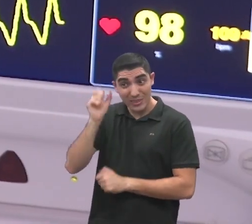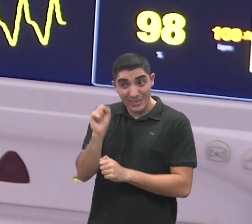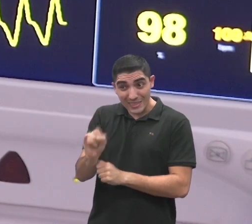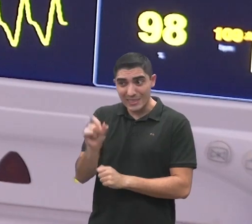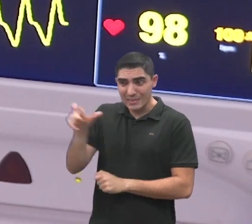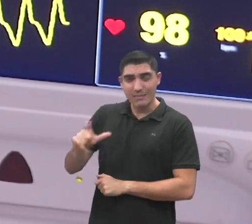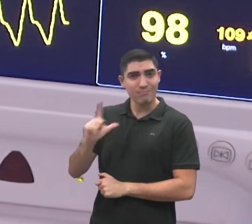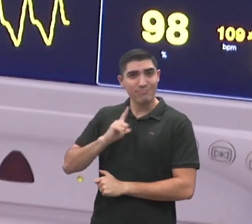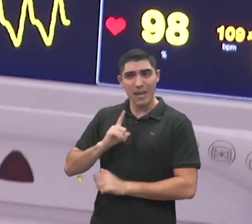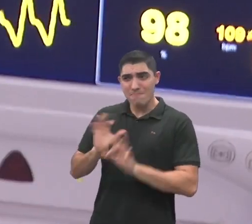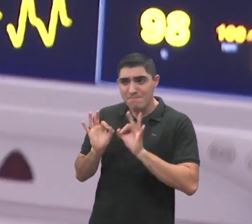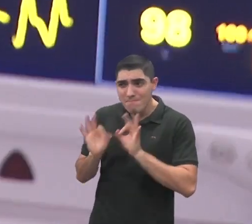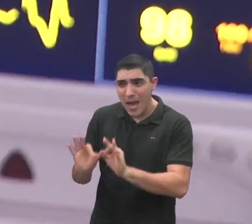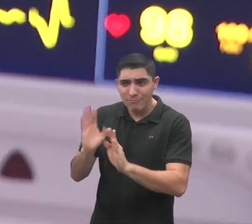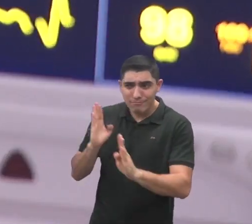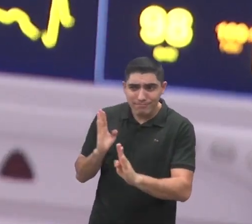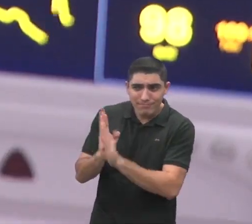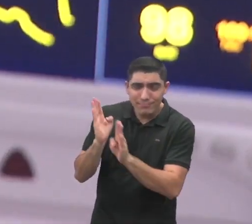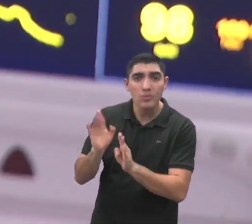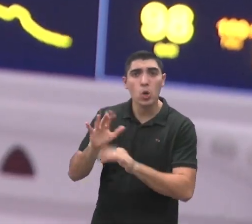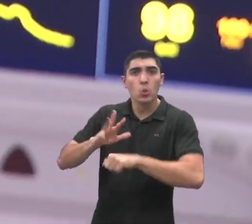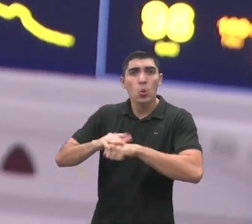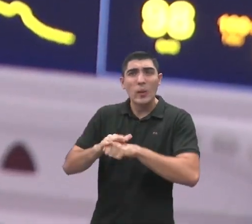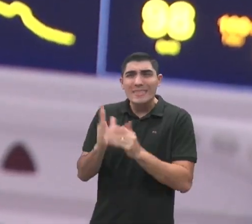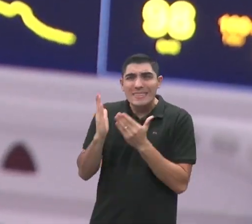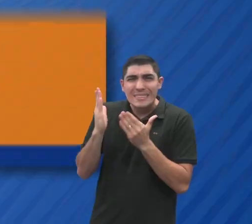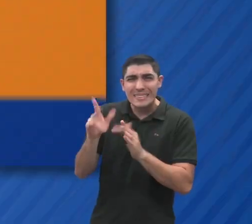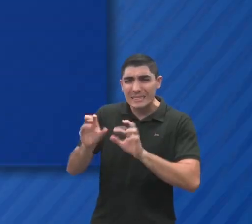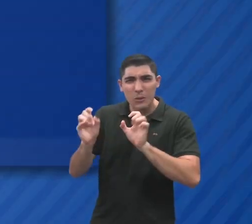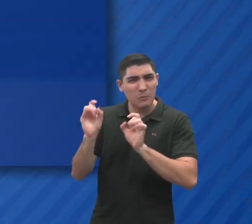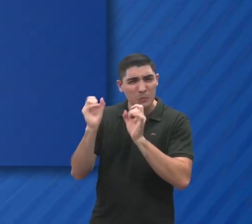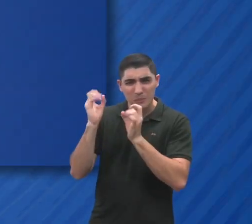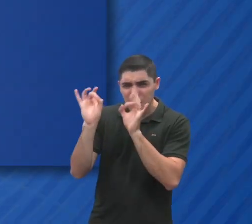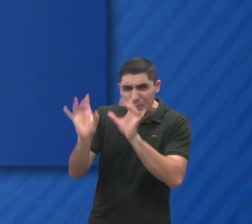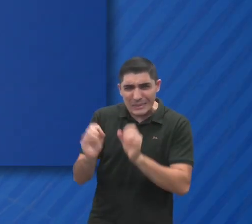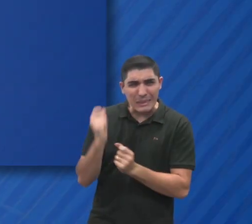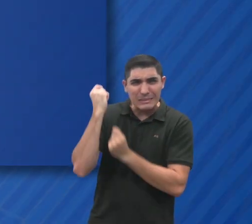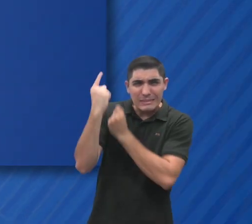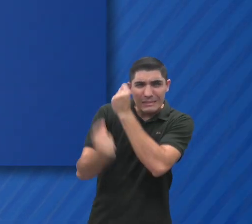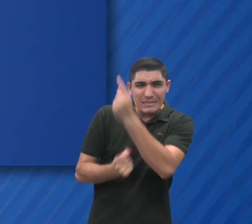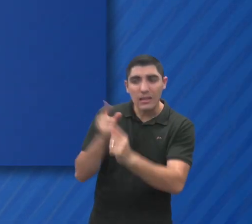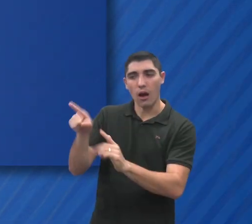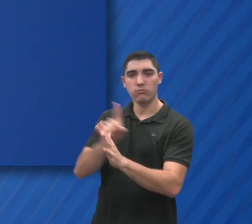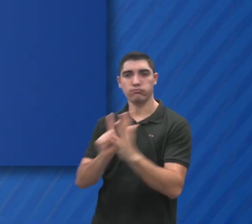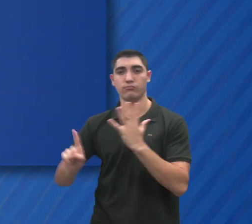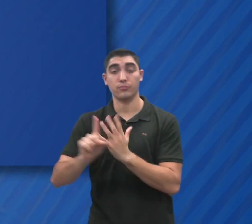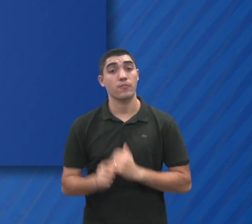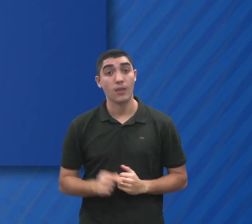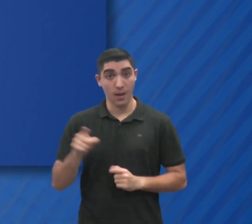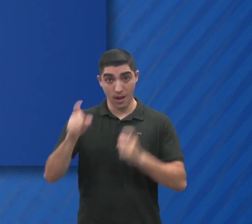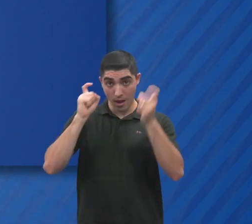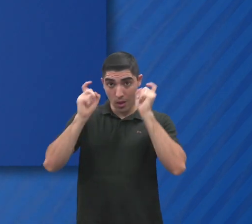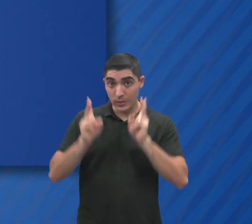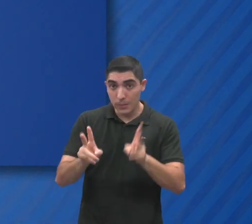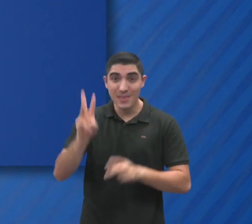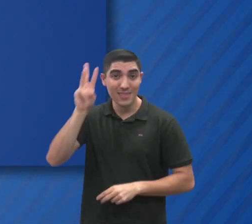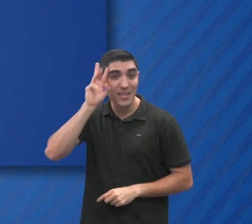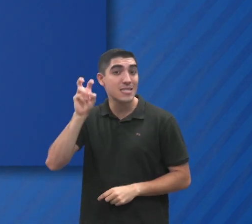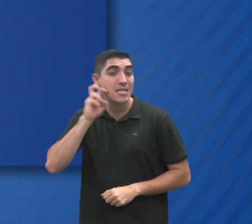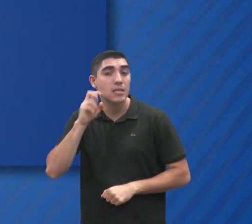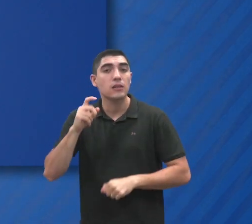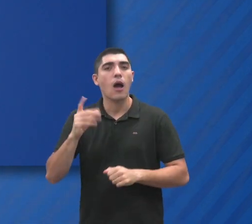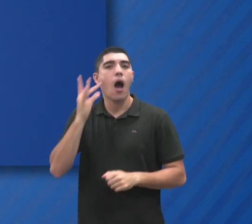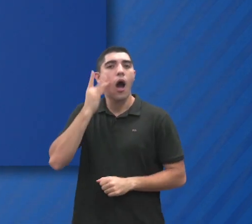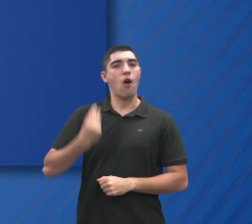confirmação diagnóstica às pessoas com suspeita de doença rara. As sessões da Câmara são realizadas todas as terças e quintas-feiras